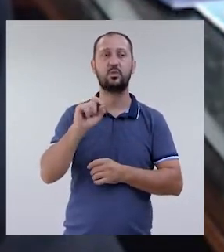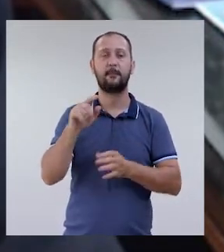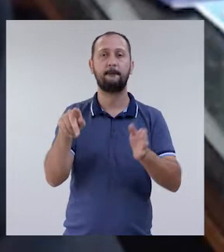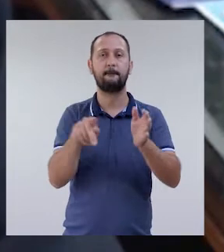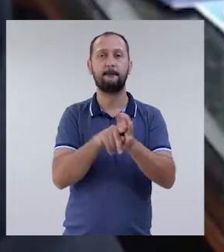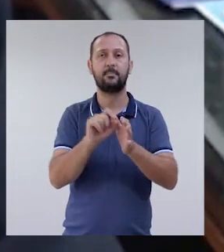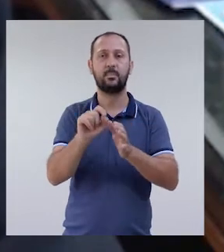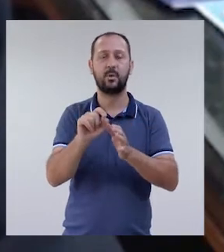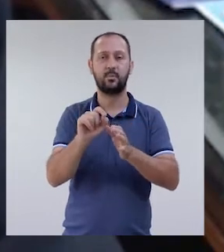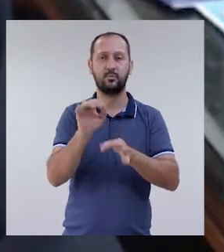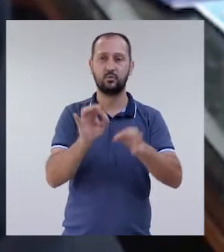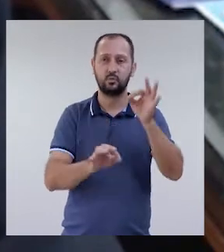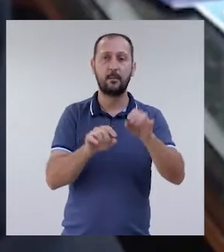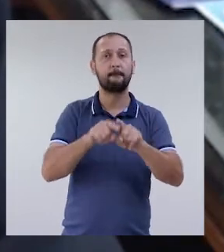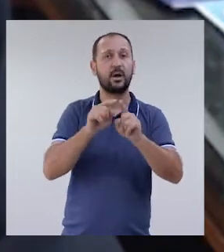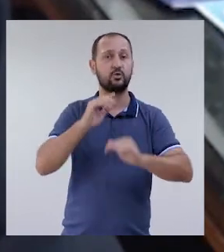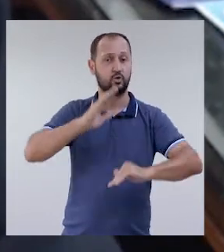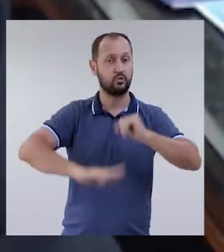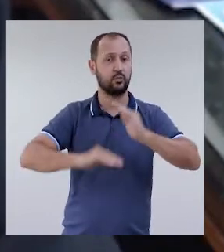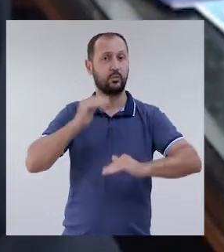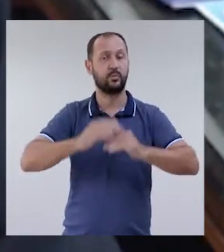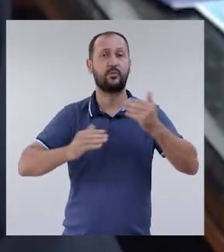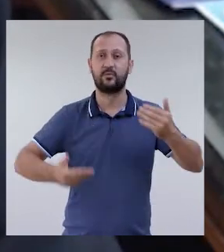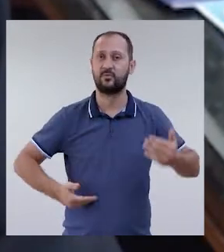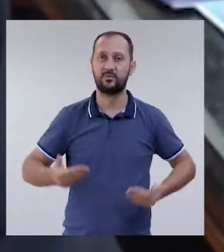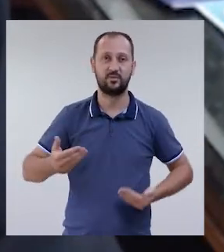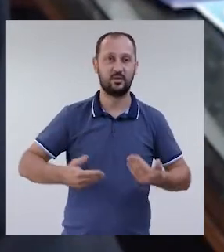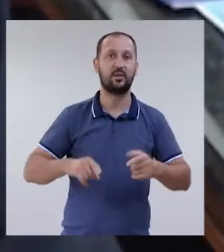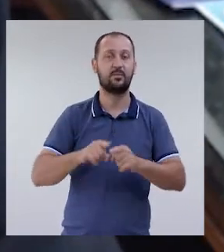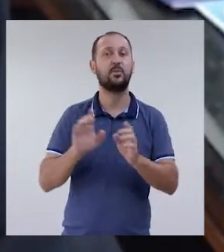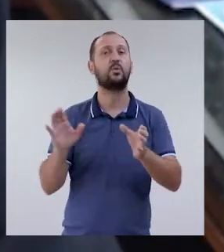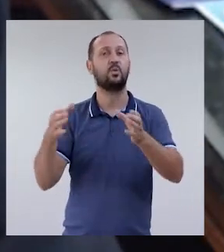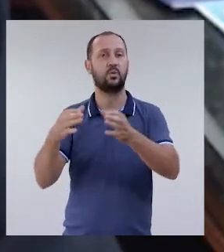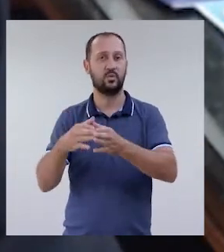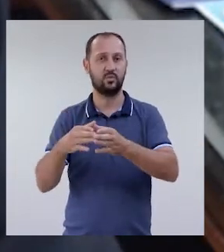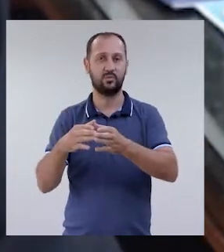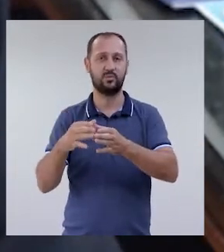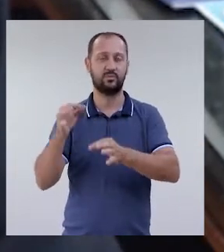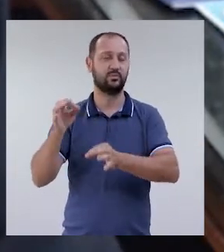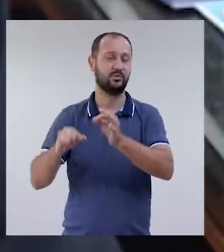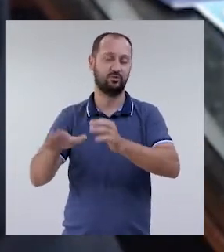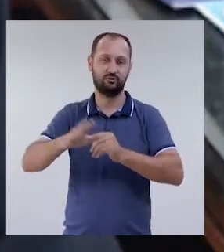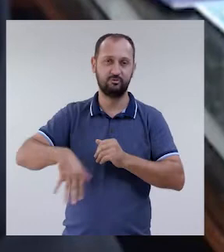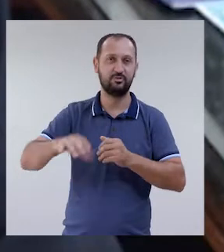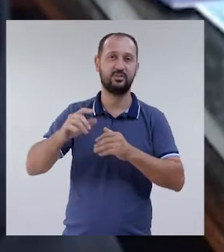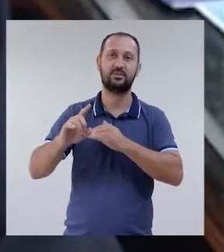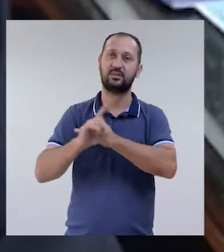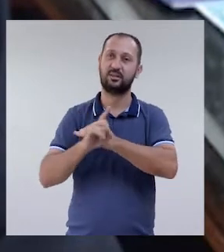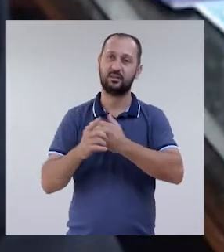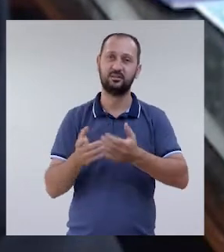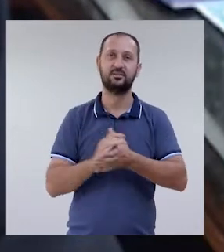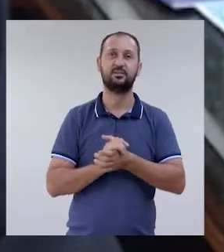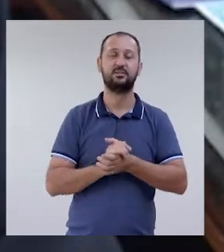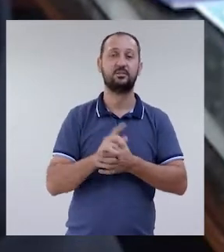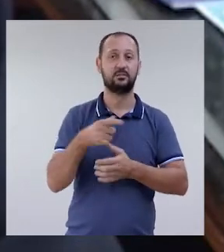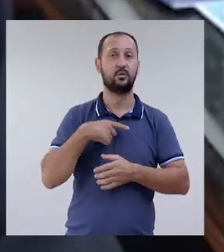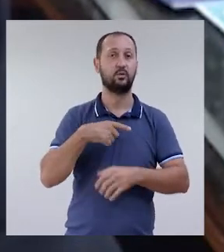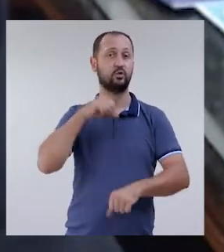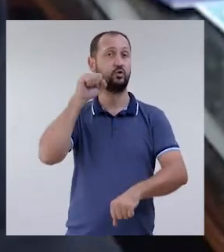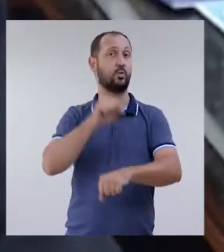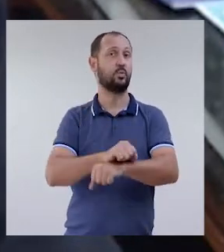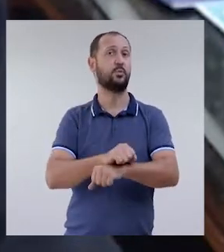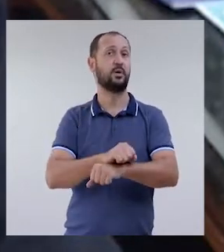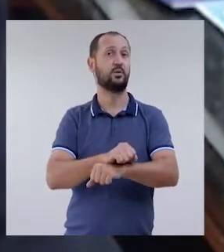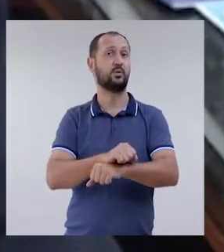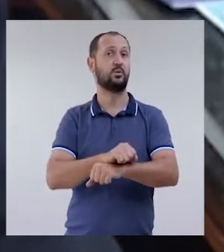não só dos magistrados, mas dos servidores e também dos nossos jurisdicionados. Né? Então, o Poder Judiciário